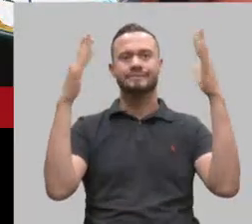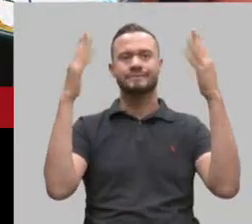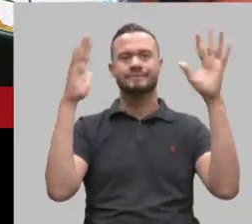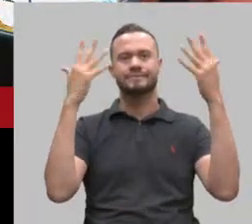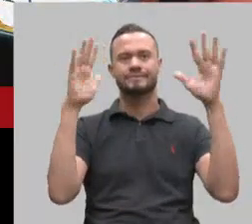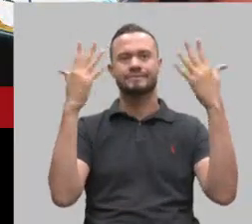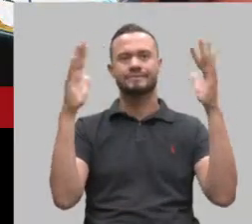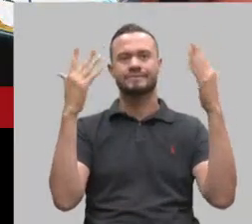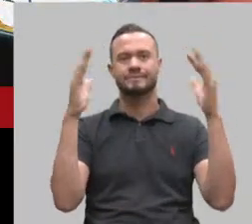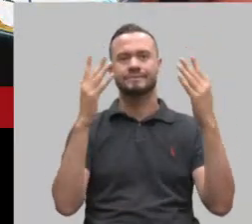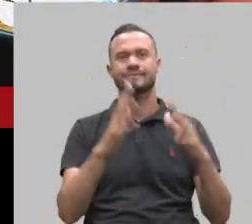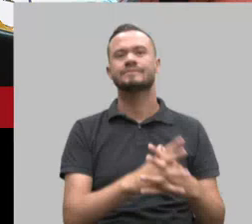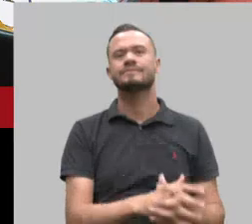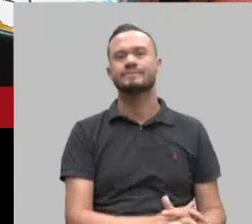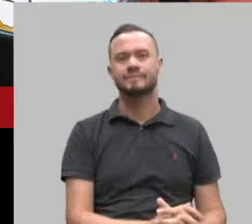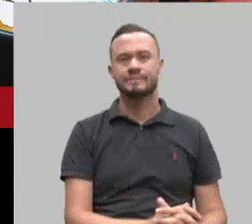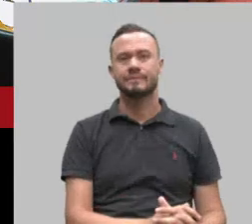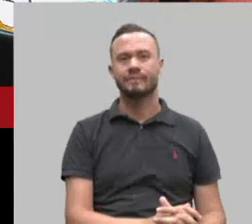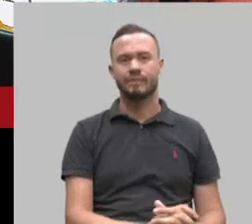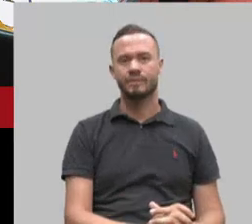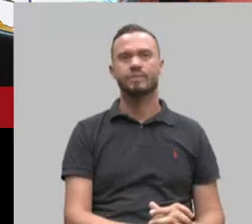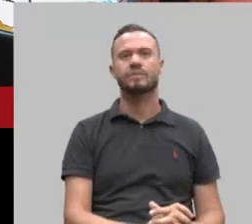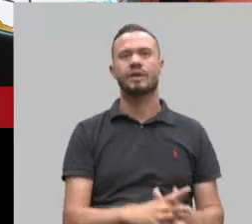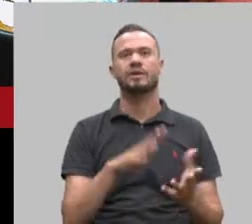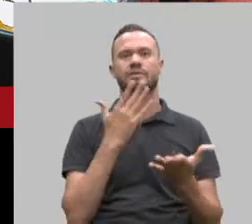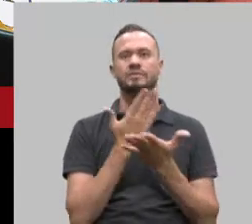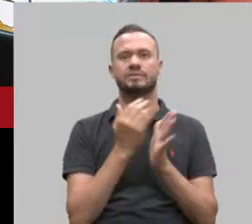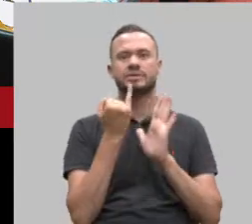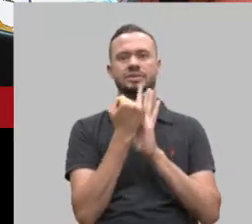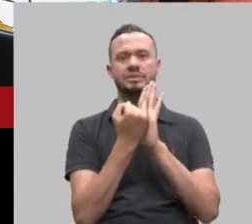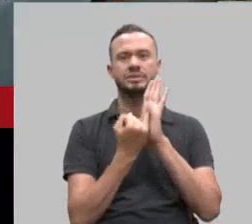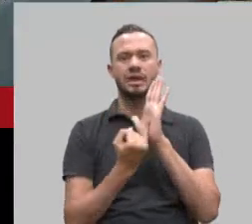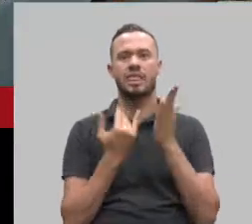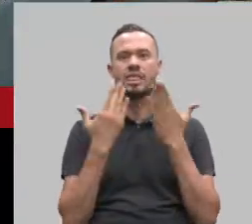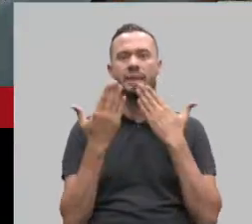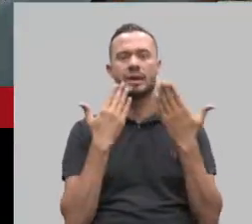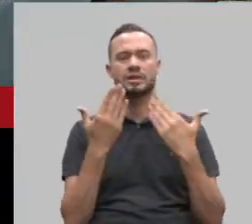muda encerradas as inscrições pro debate